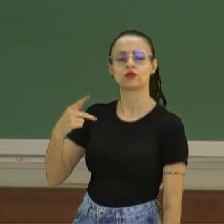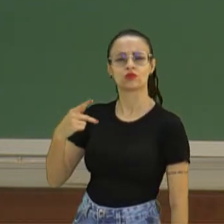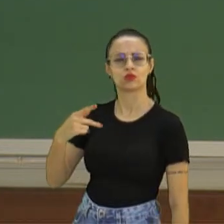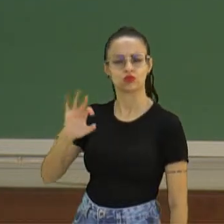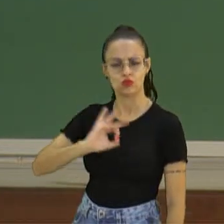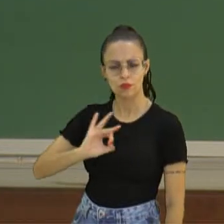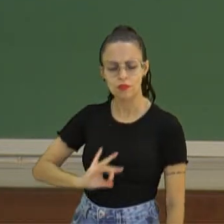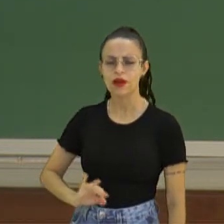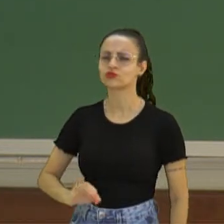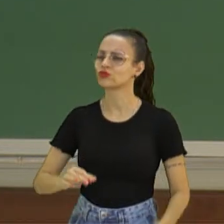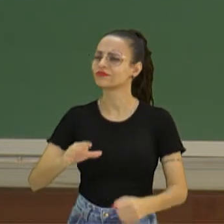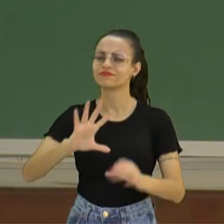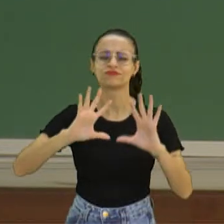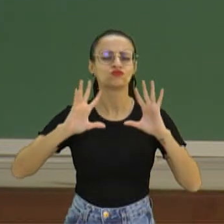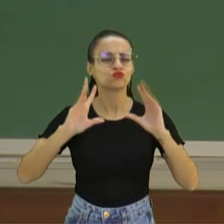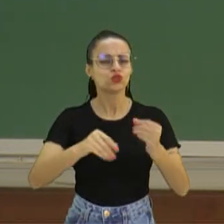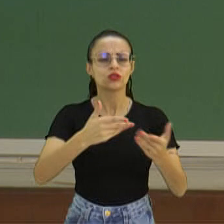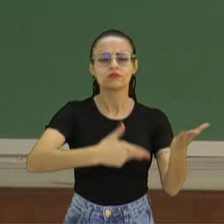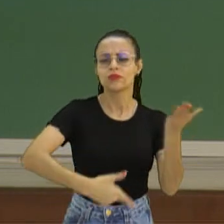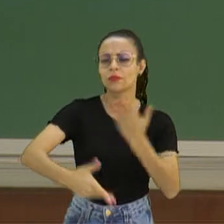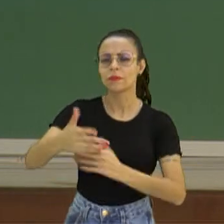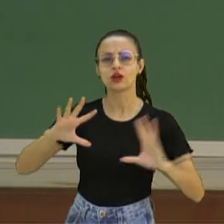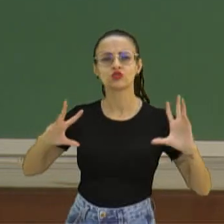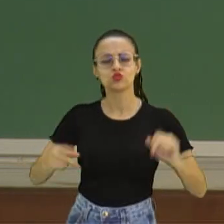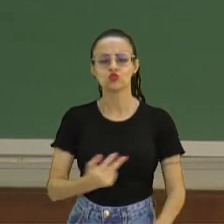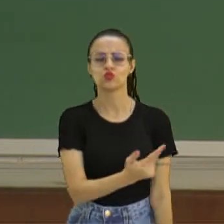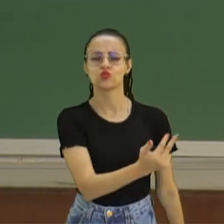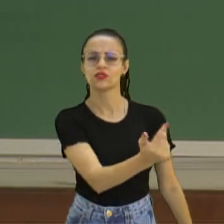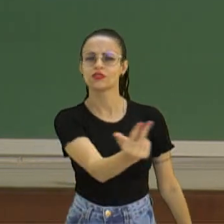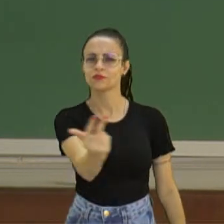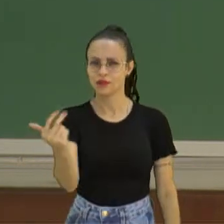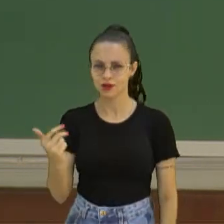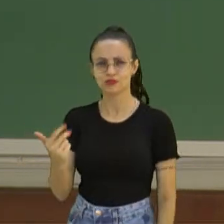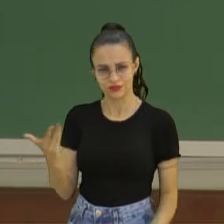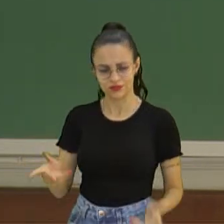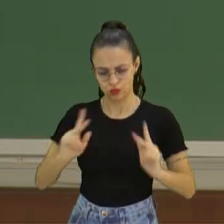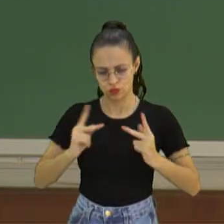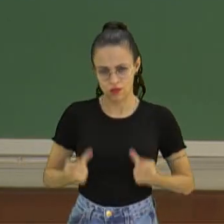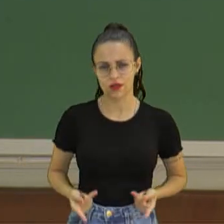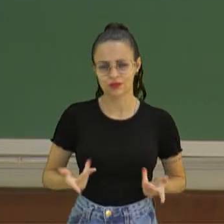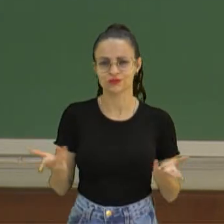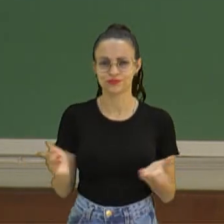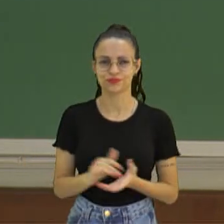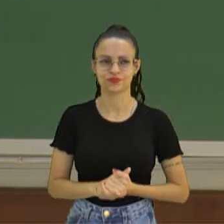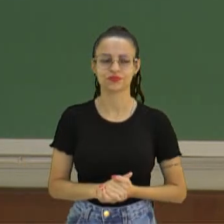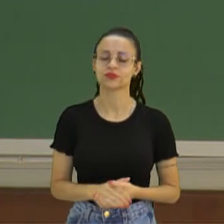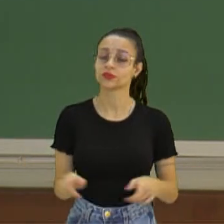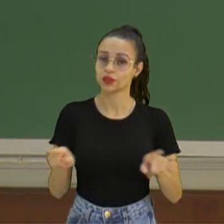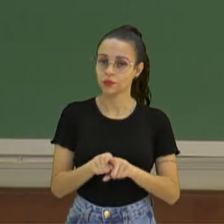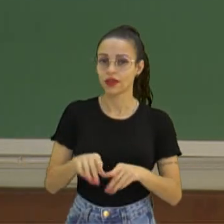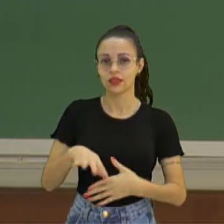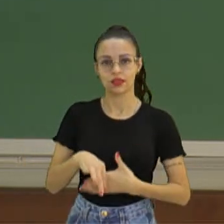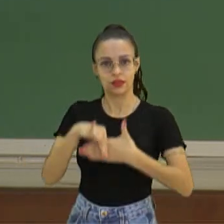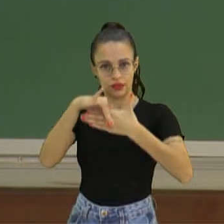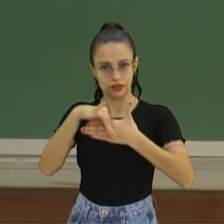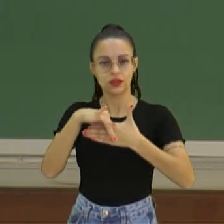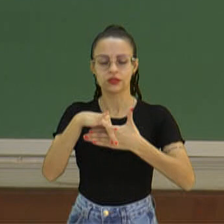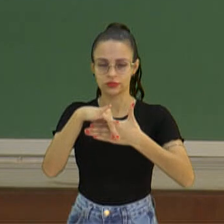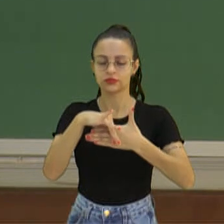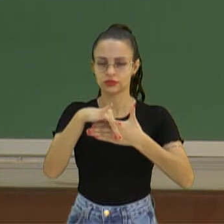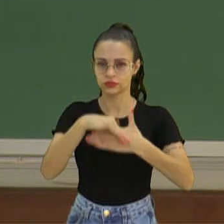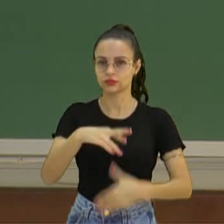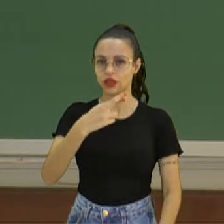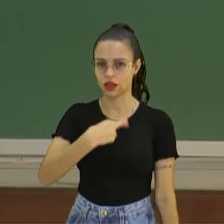Aterro diagnóstico enfim somos todos irmãos enquanto os seres humanos cabe às lideranças religiosas de